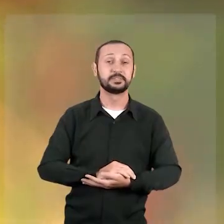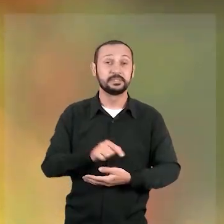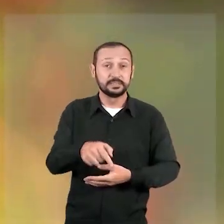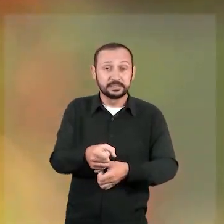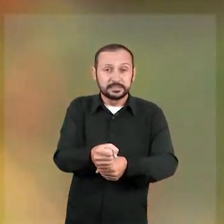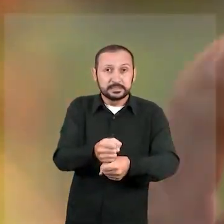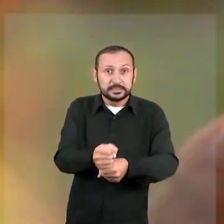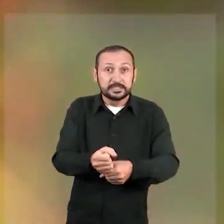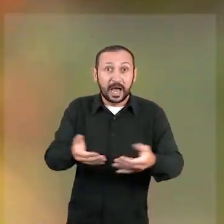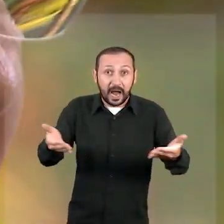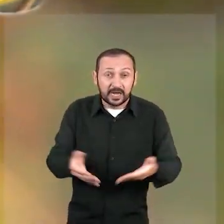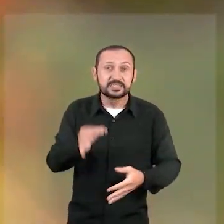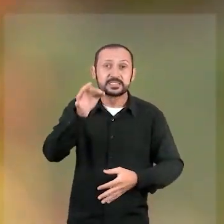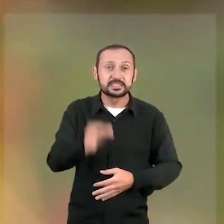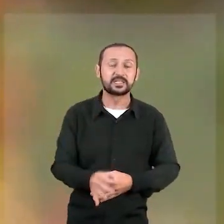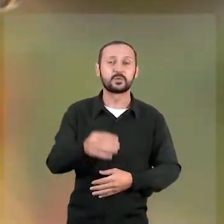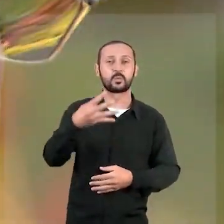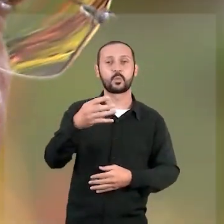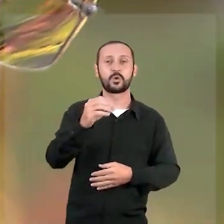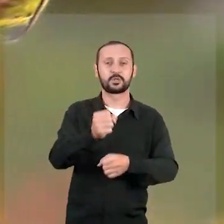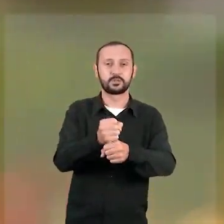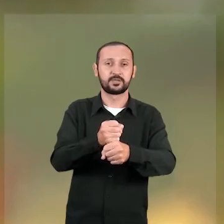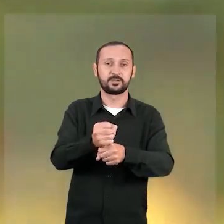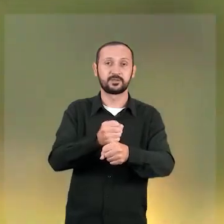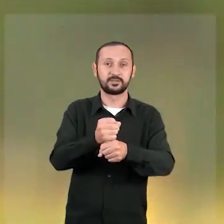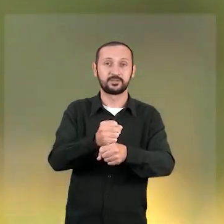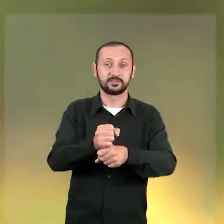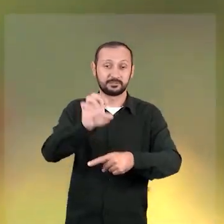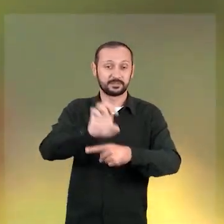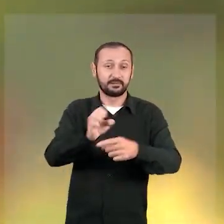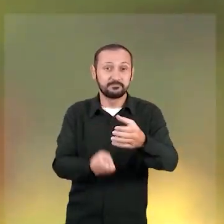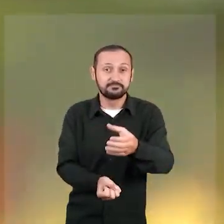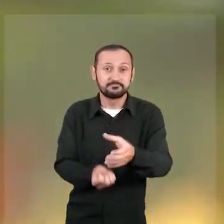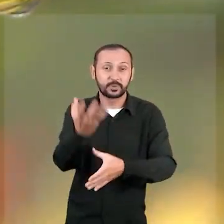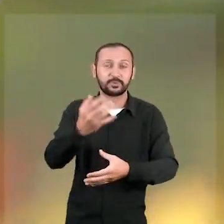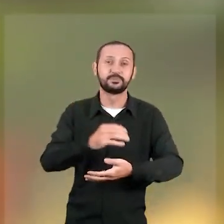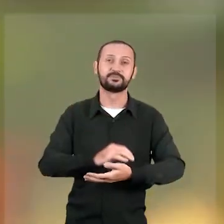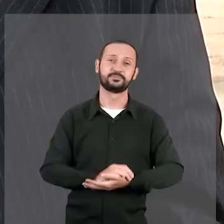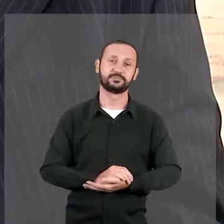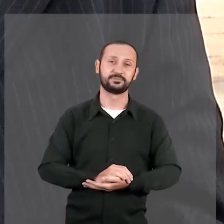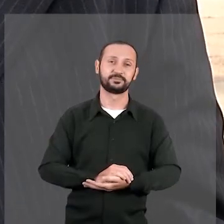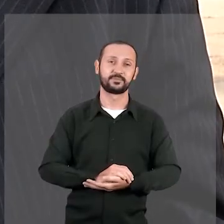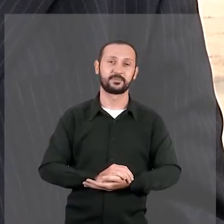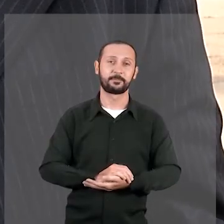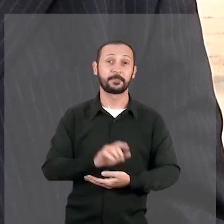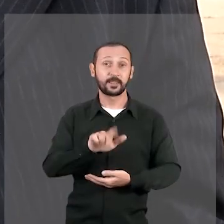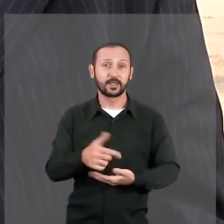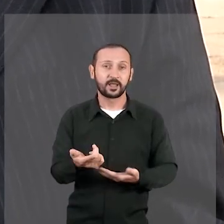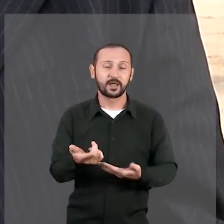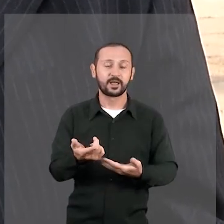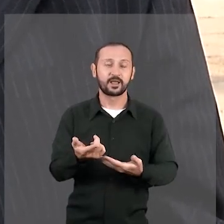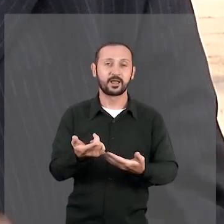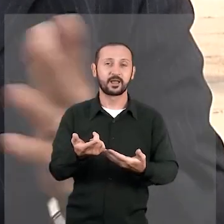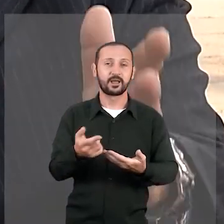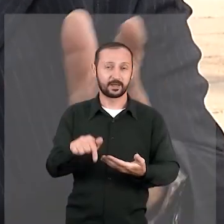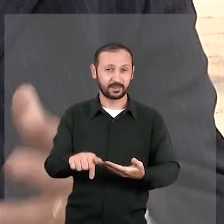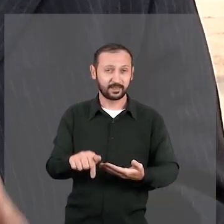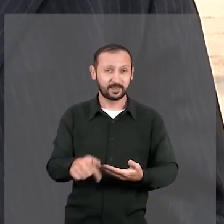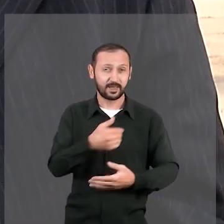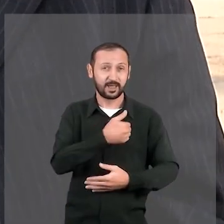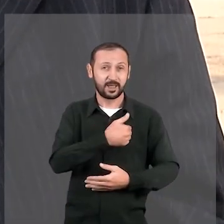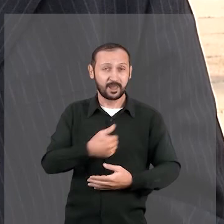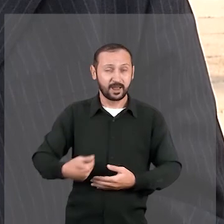estamos completando exatamente 40 anos da criação do nosso Estado. Um Estado que é o Estado